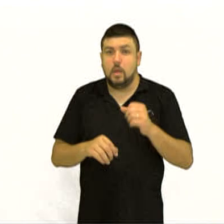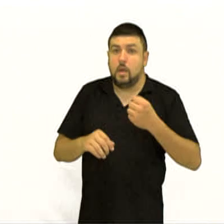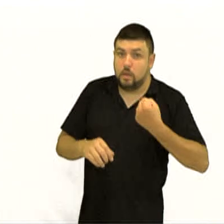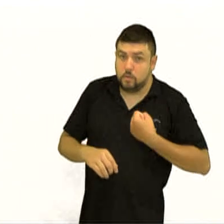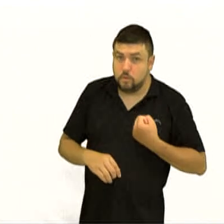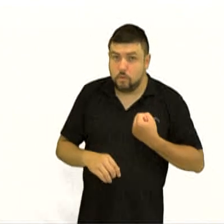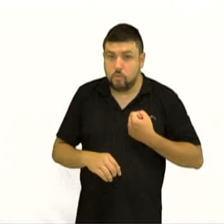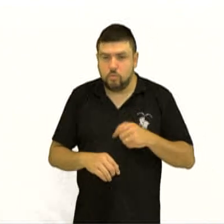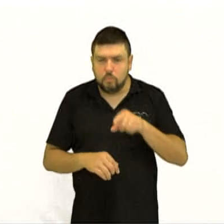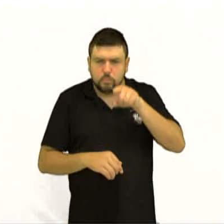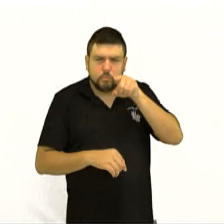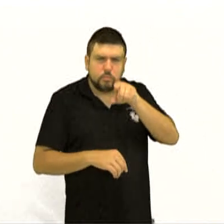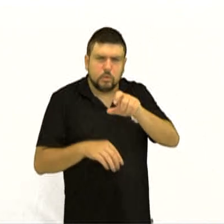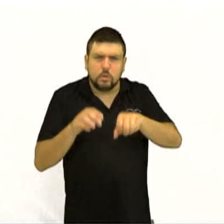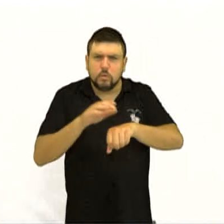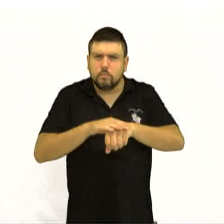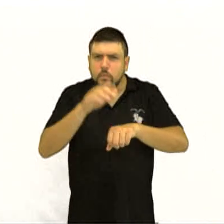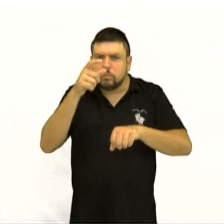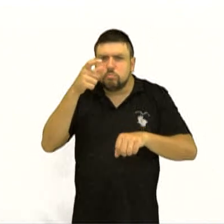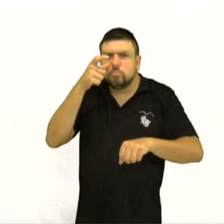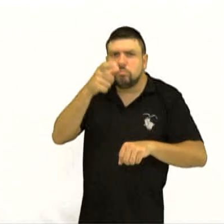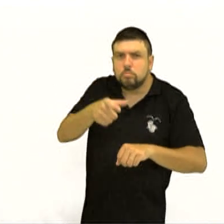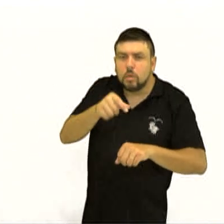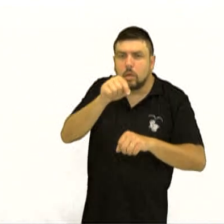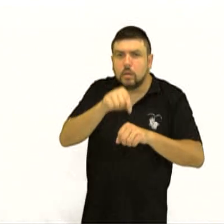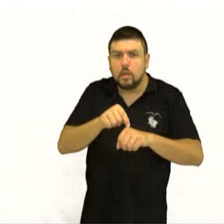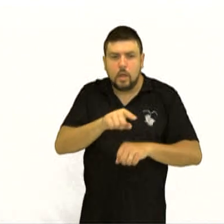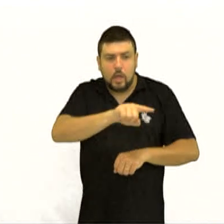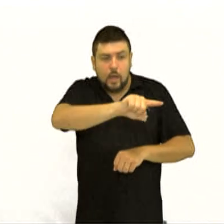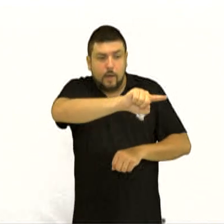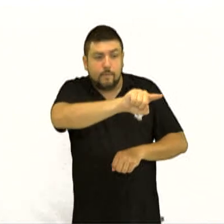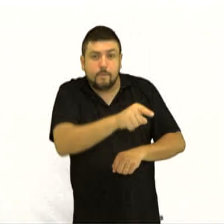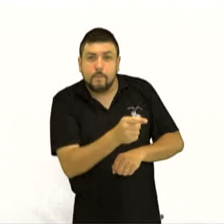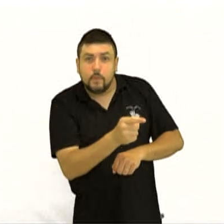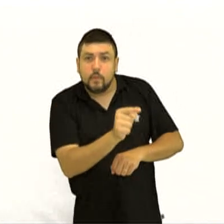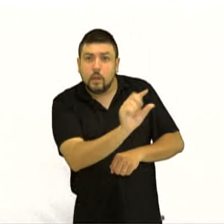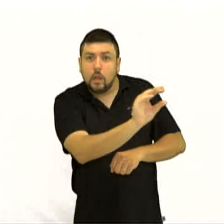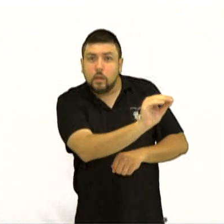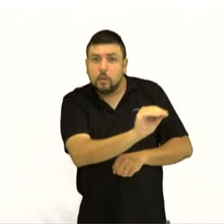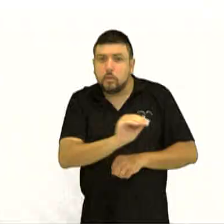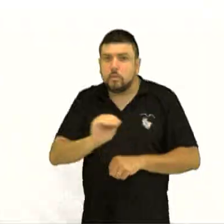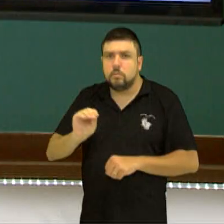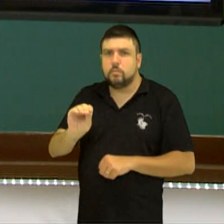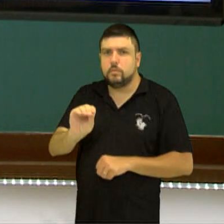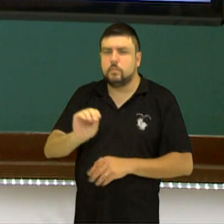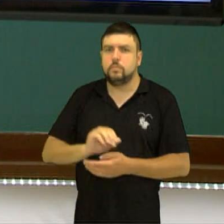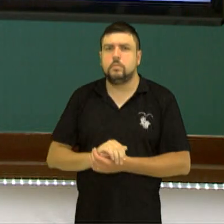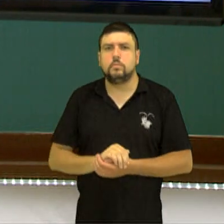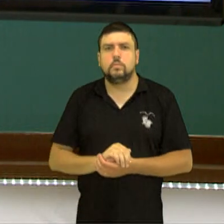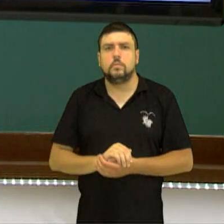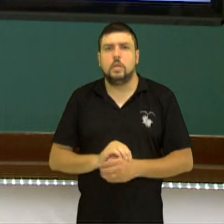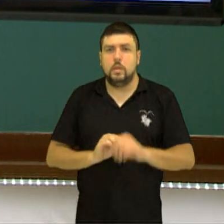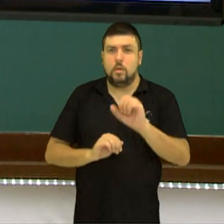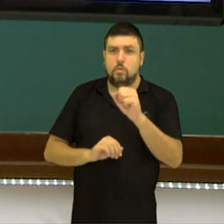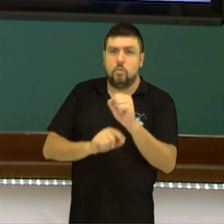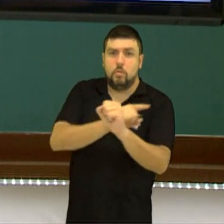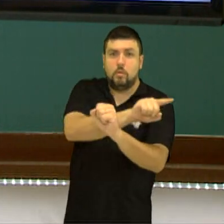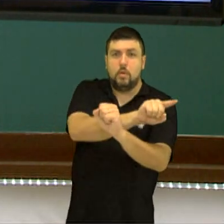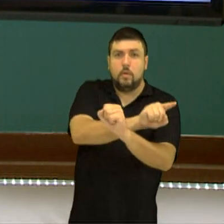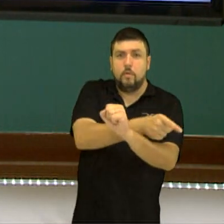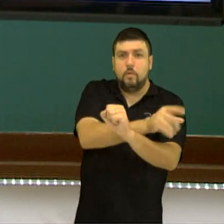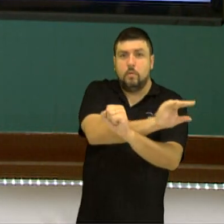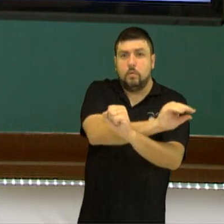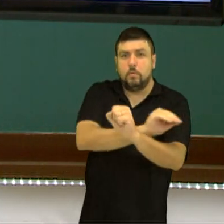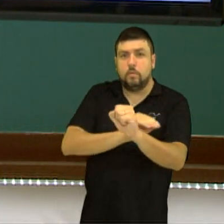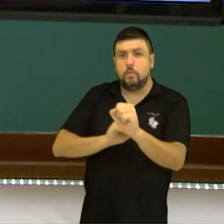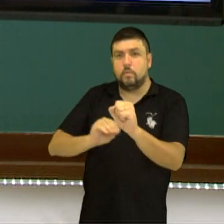0, casa da unidade, levar até a casa do 8, até a direita do 8. Vamos lá, conta quantas casas a gente vai